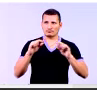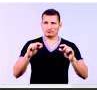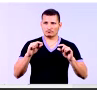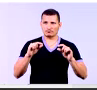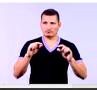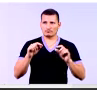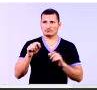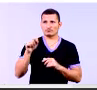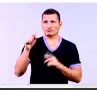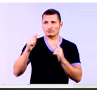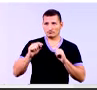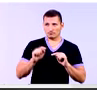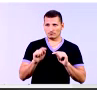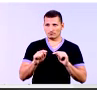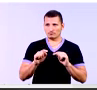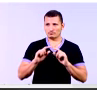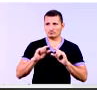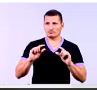para este aqui embaixo